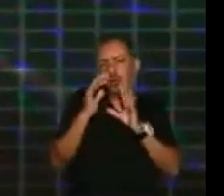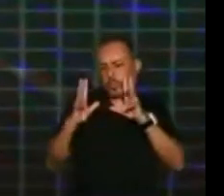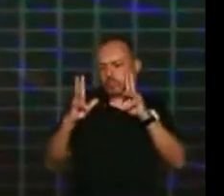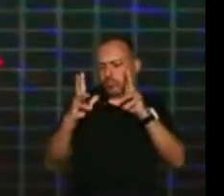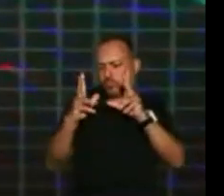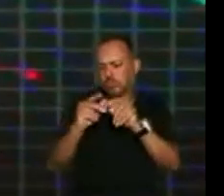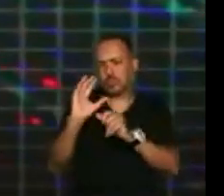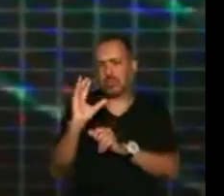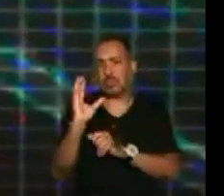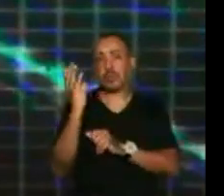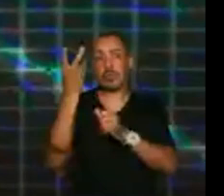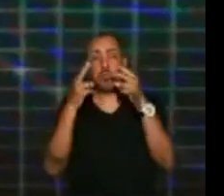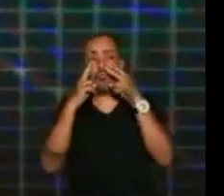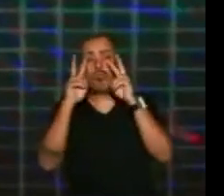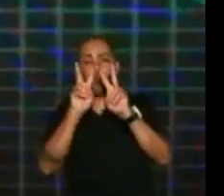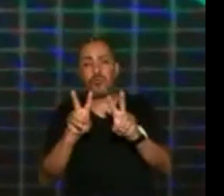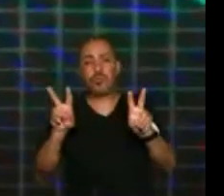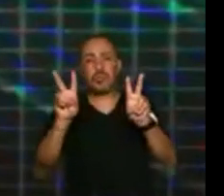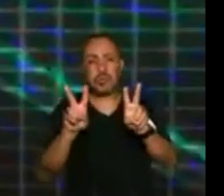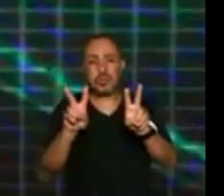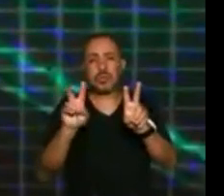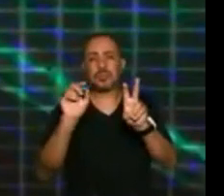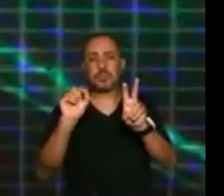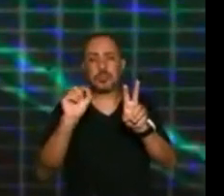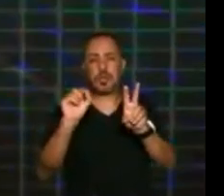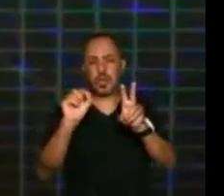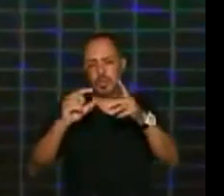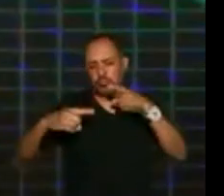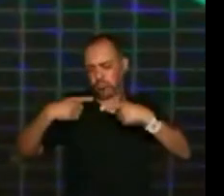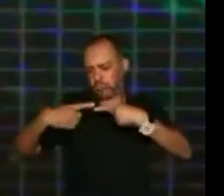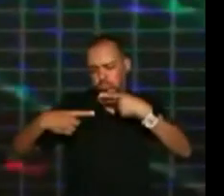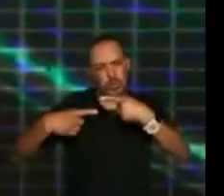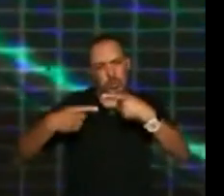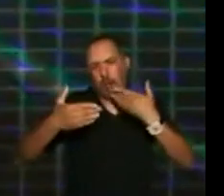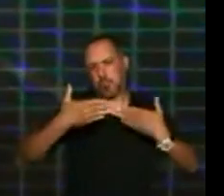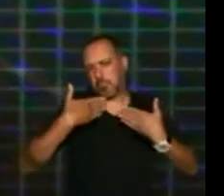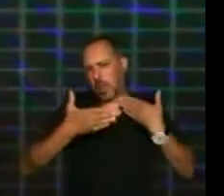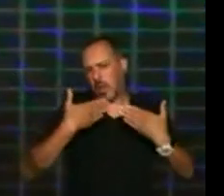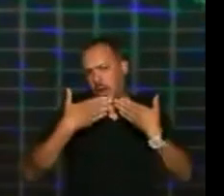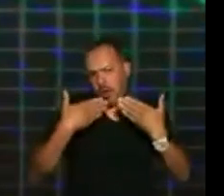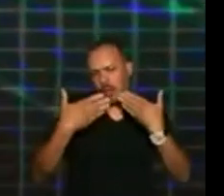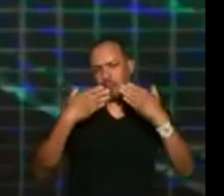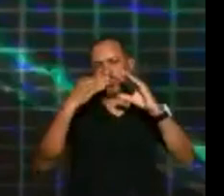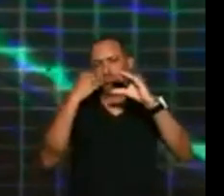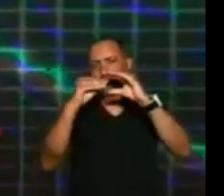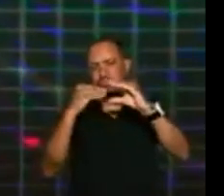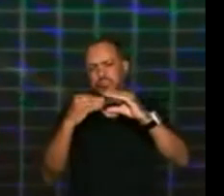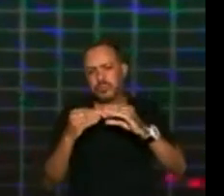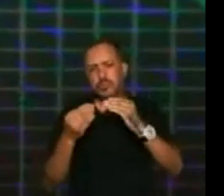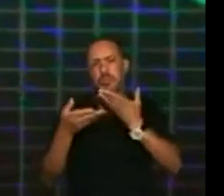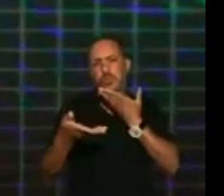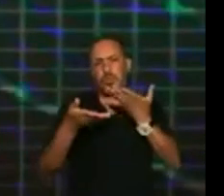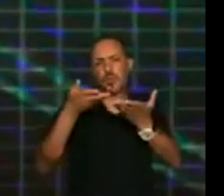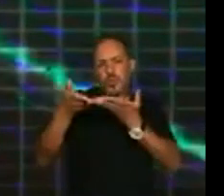até aqui, sua visão. Sempre gosto de gerar esse bate-papo no chat, aí nos comentários, para poder também compartilhar quais foram as